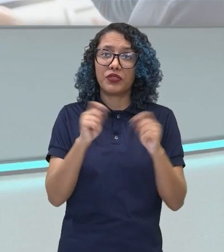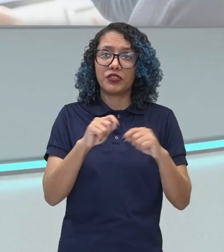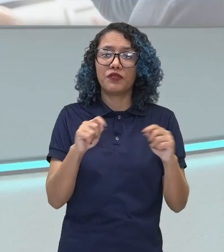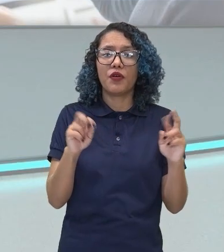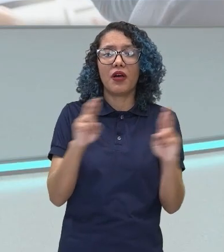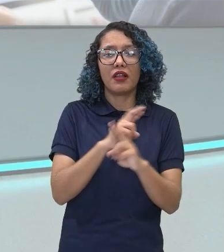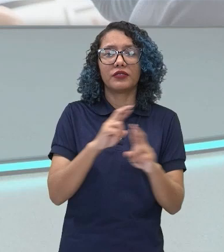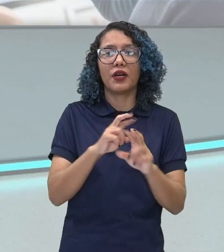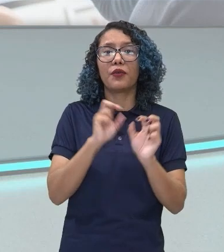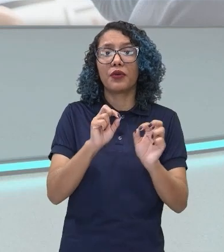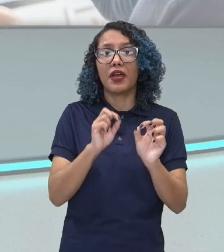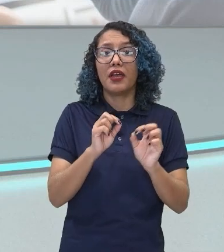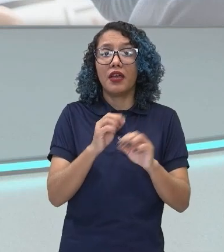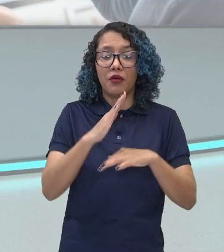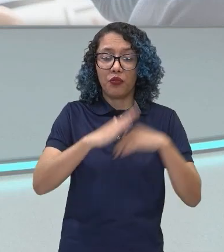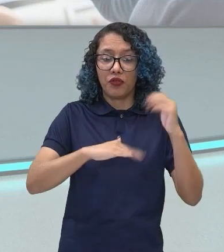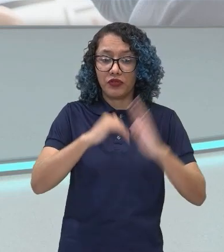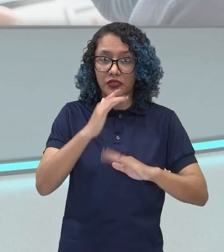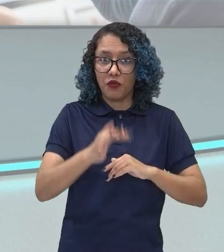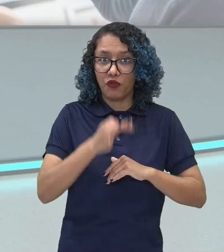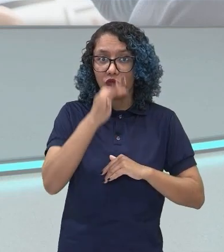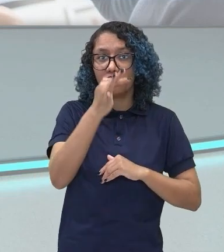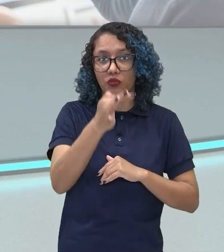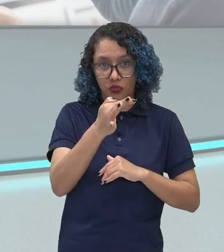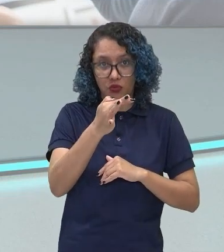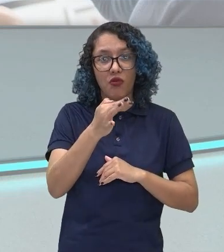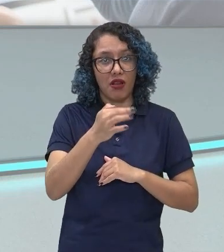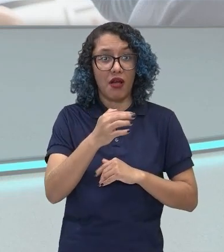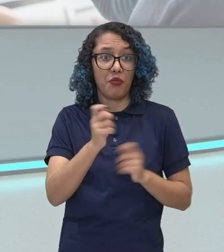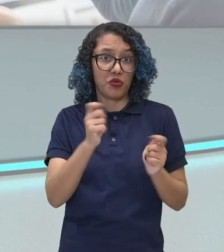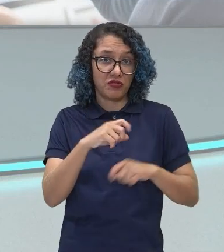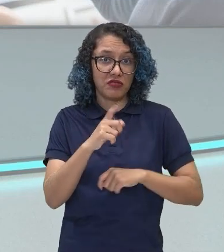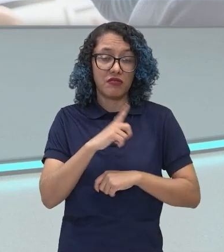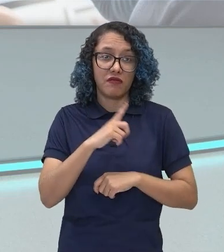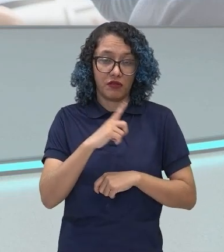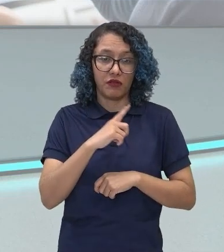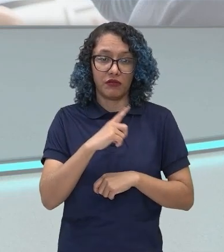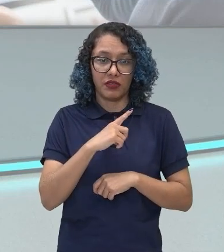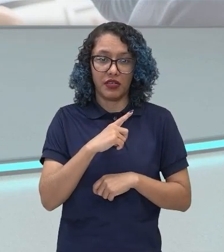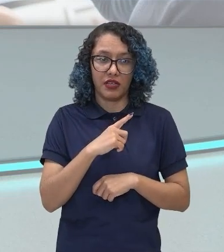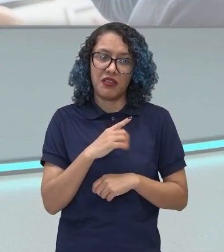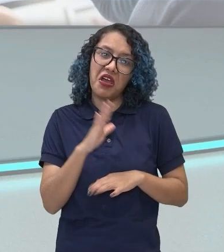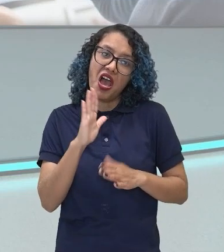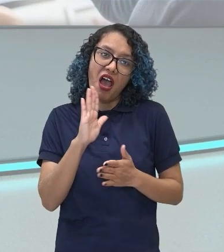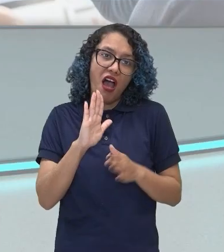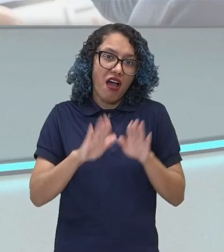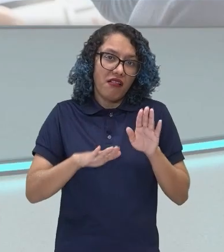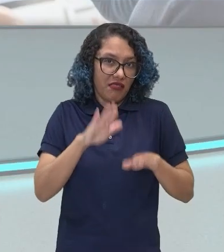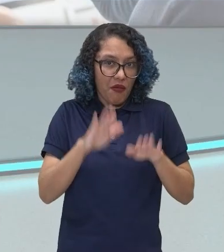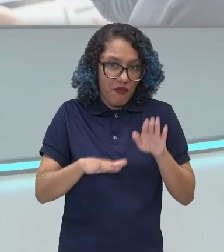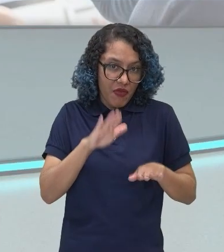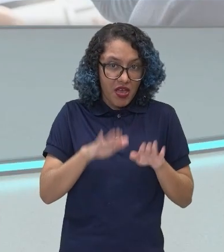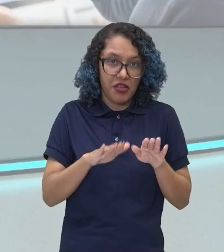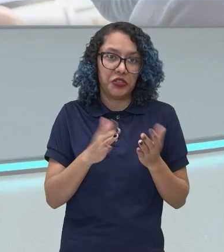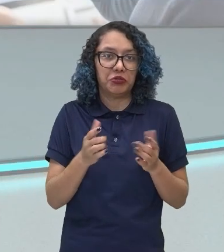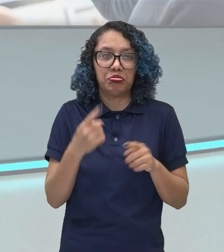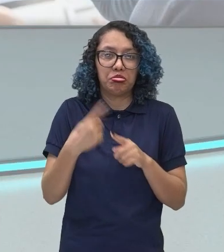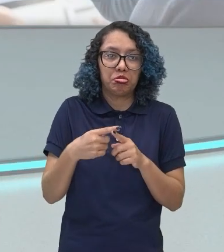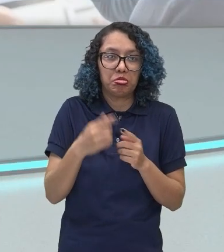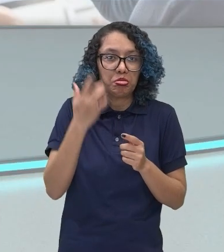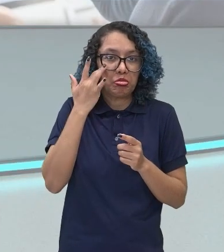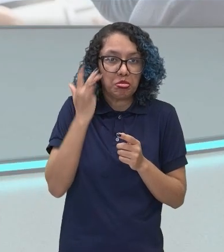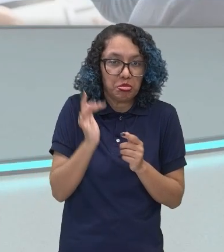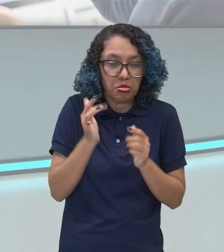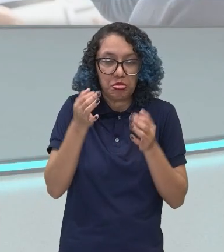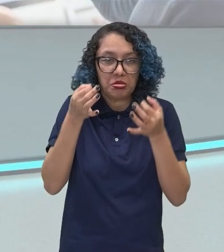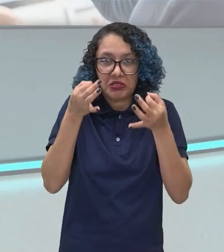teremos aí no futuro, tá? E aqui, tudo que a gente falar aqui são suposições, porque a gente realmente não sabe como isso se dará, né? Como é que essas coisas